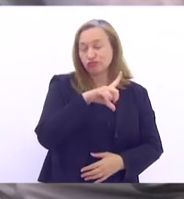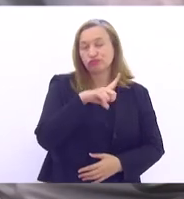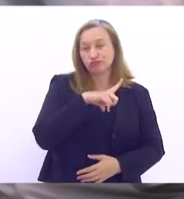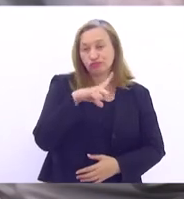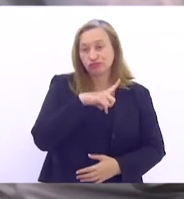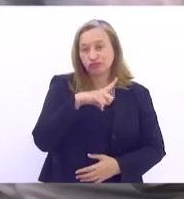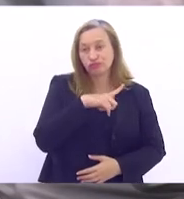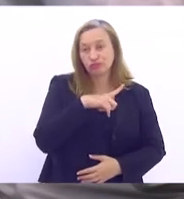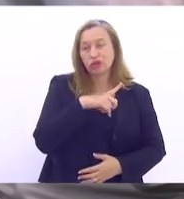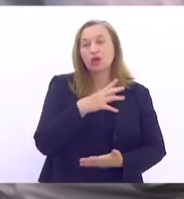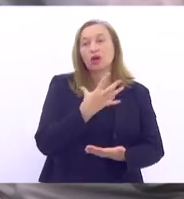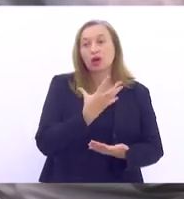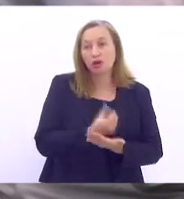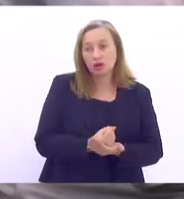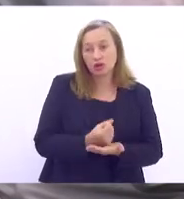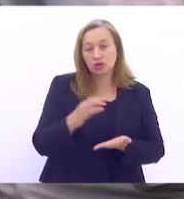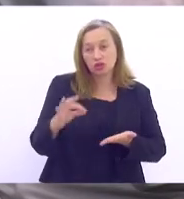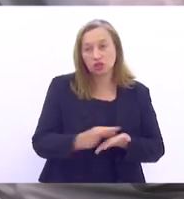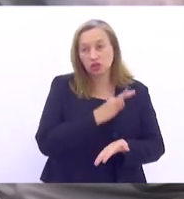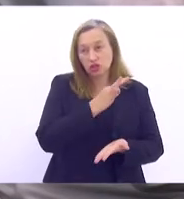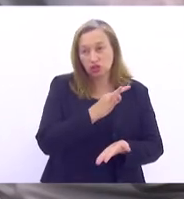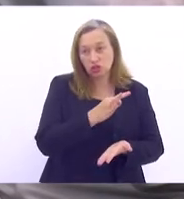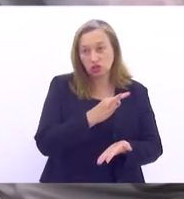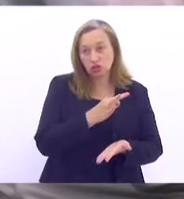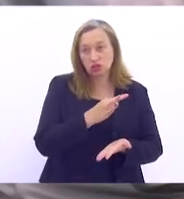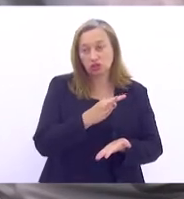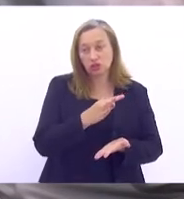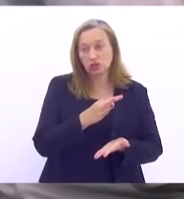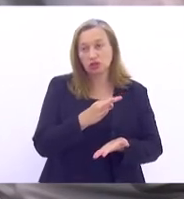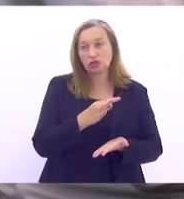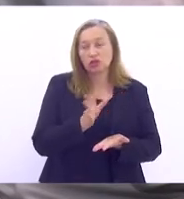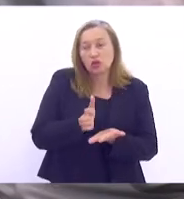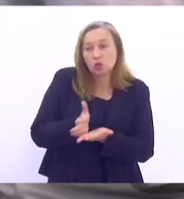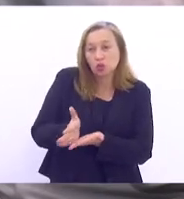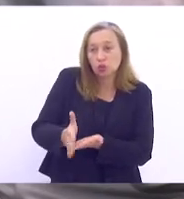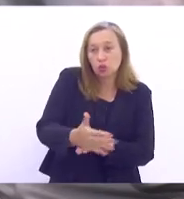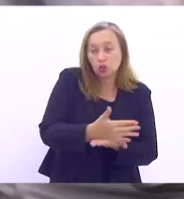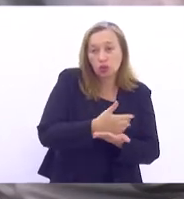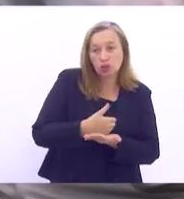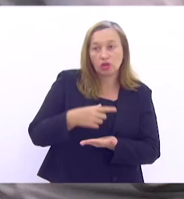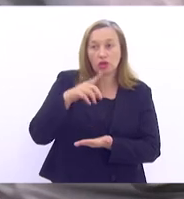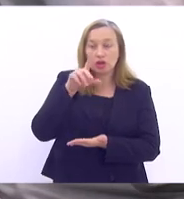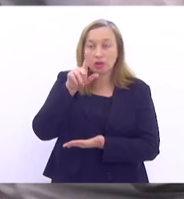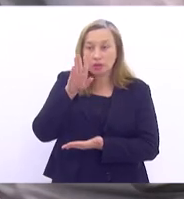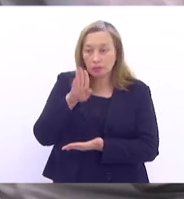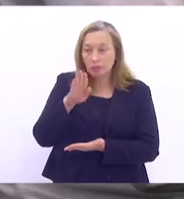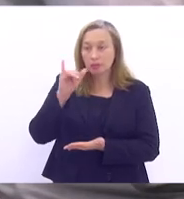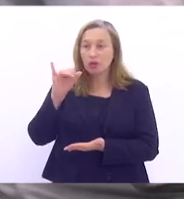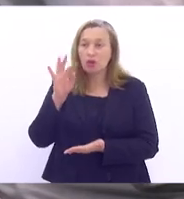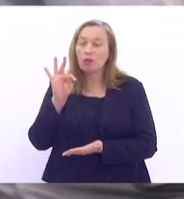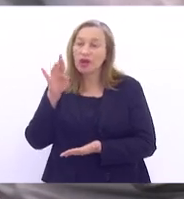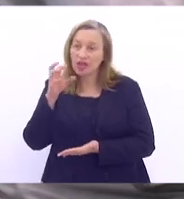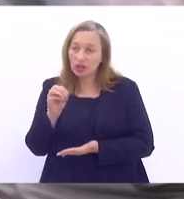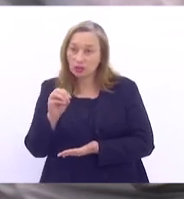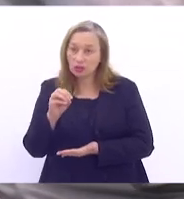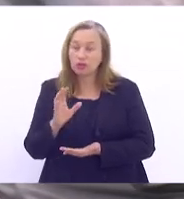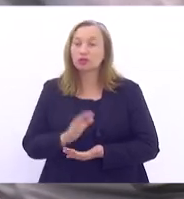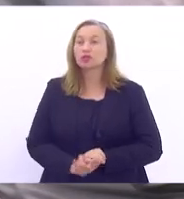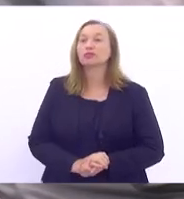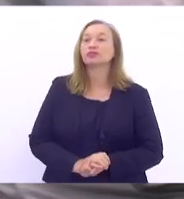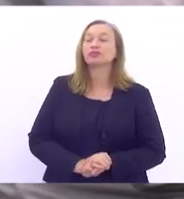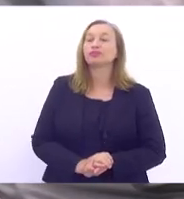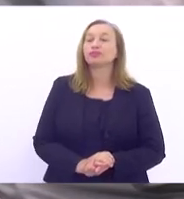acontecer no registro e na coleta dos dados biométricos e tal. Presidente, mas também já está superado, para discutir parece, também. Nas discussões do deputado Carlinhos. Para